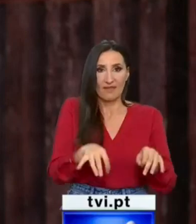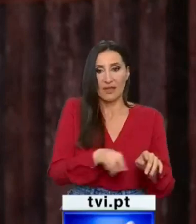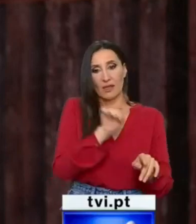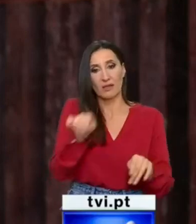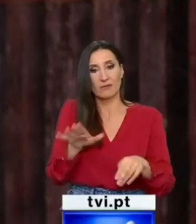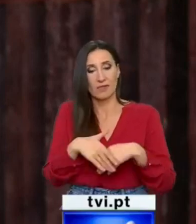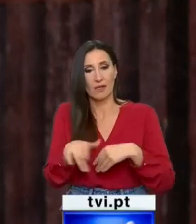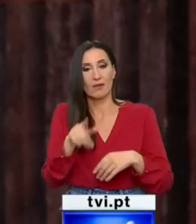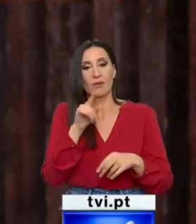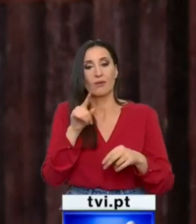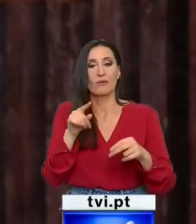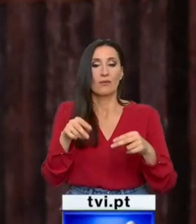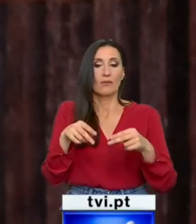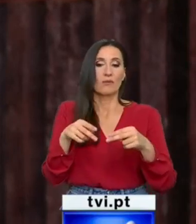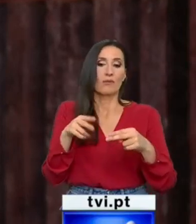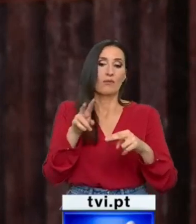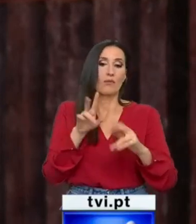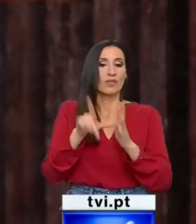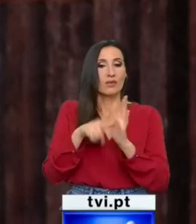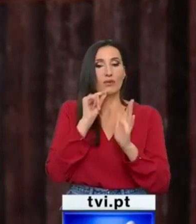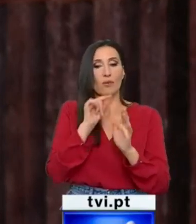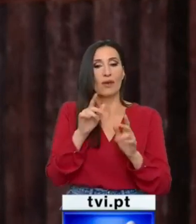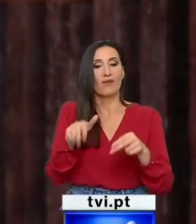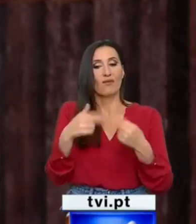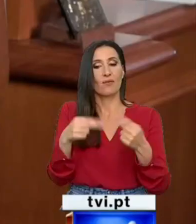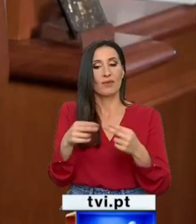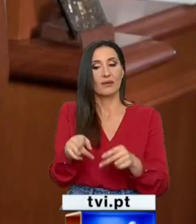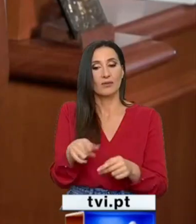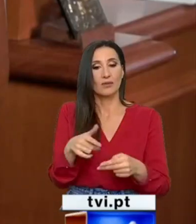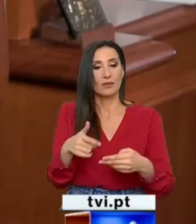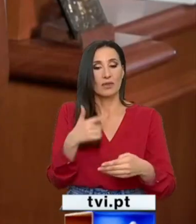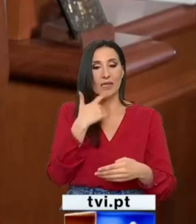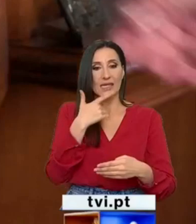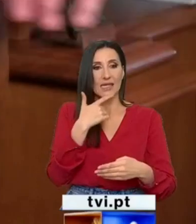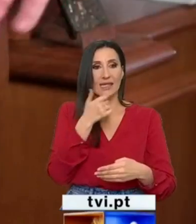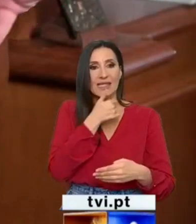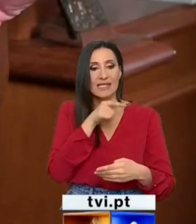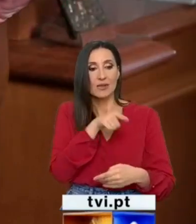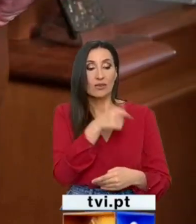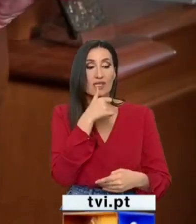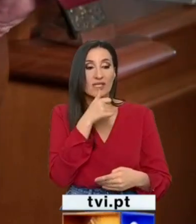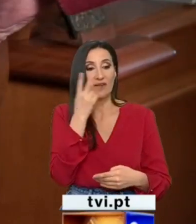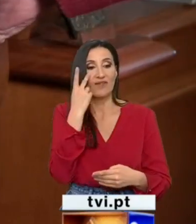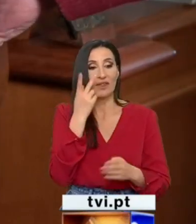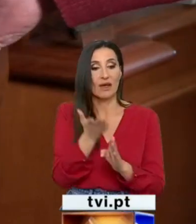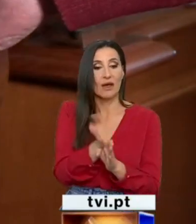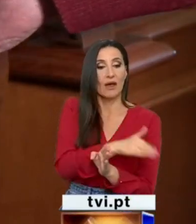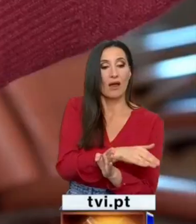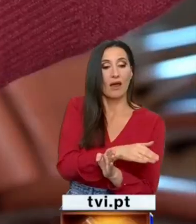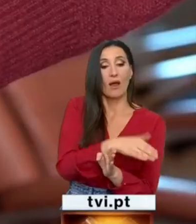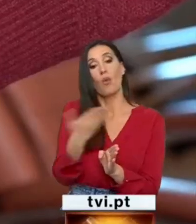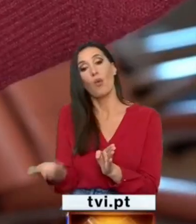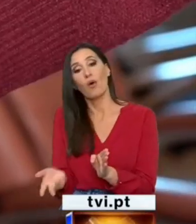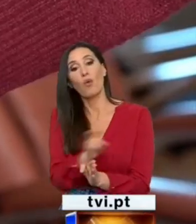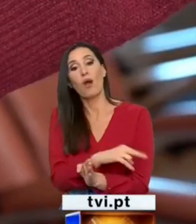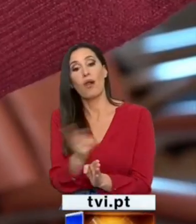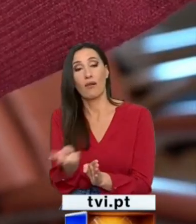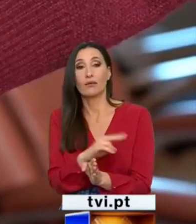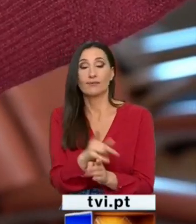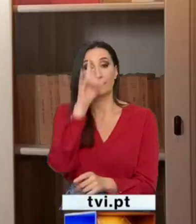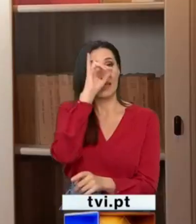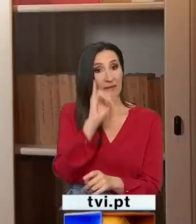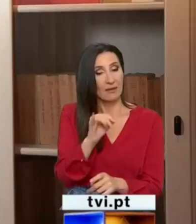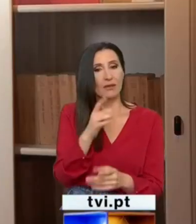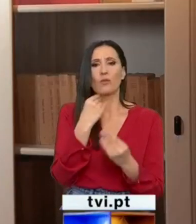chamamos-lhe fronteira. Ou seja, tu vais ter que decidir de que lado da vida queres ficar.